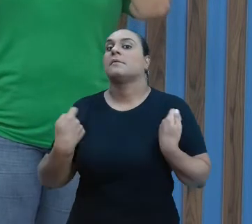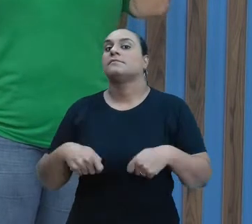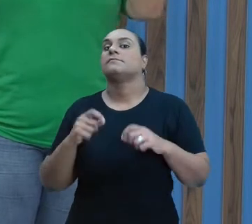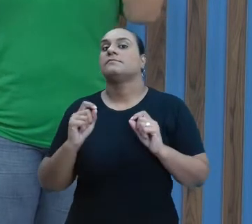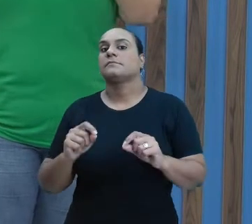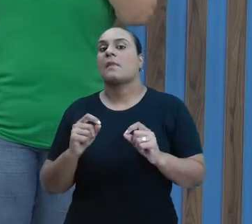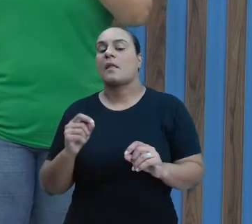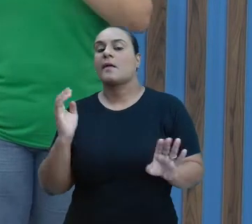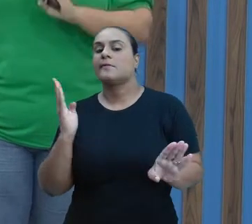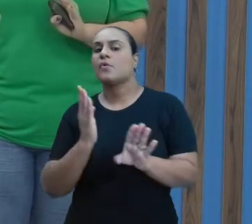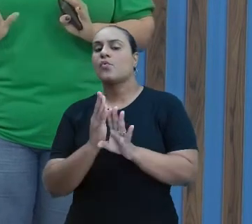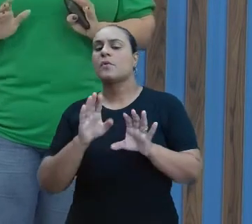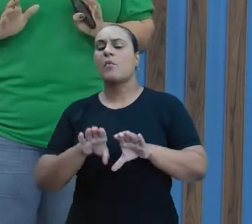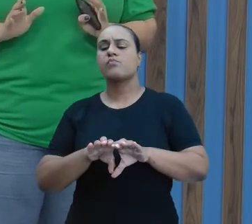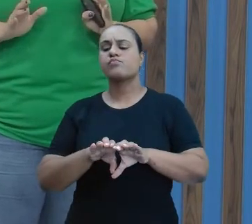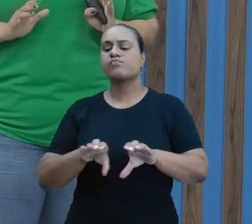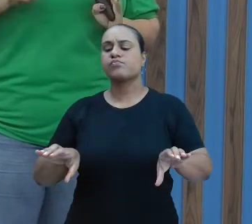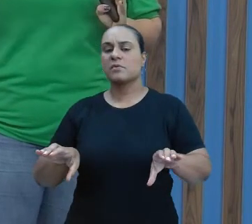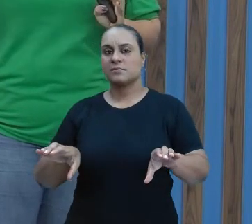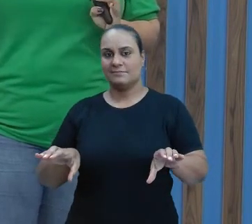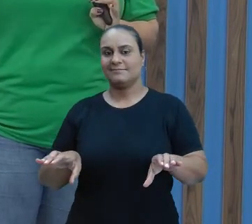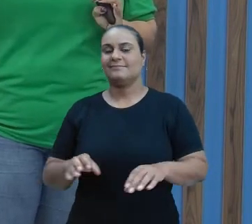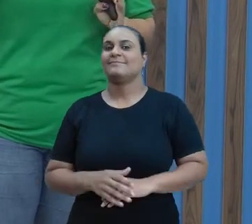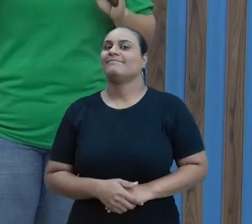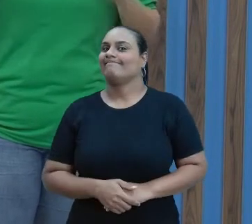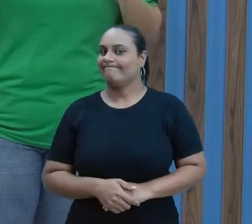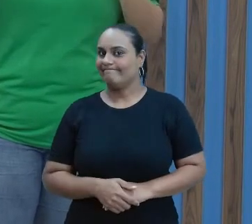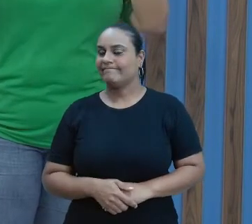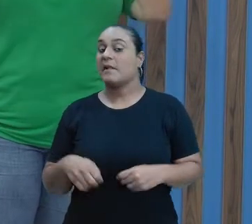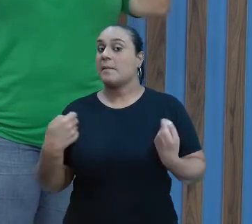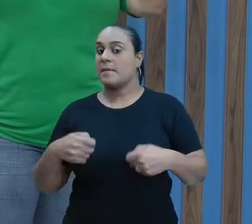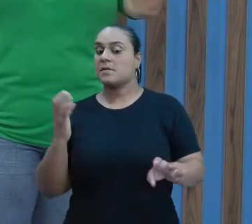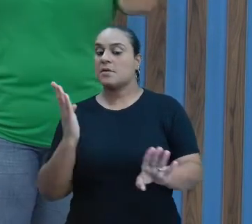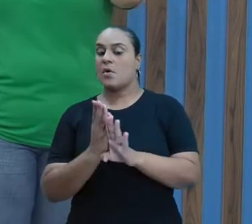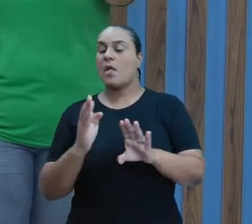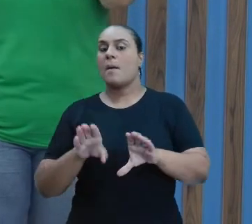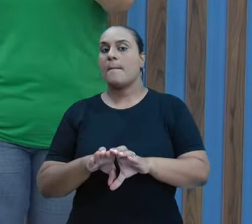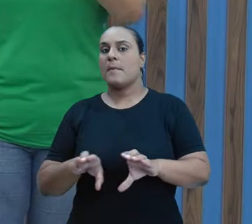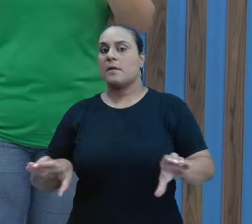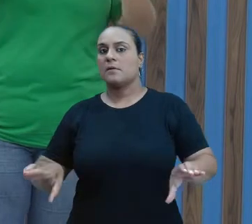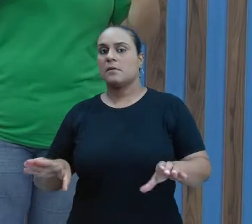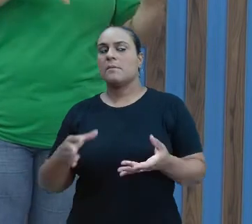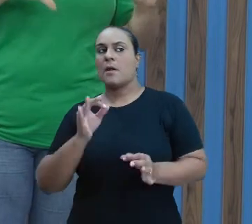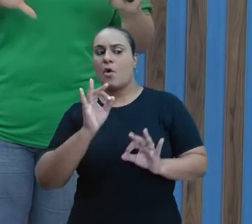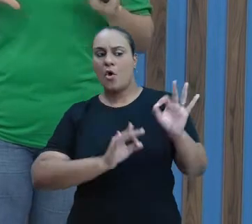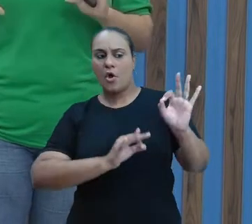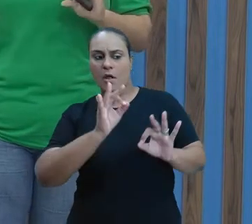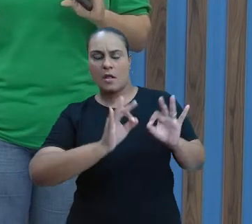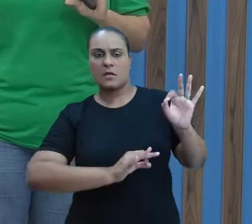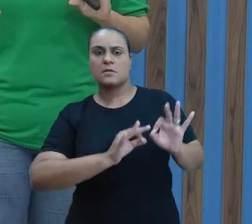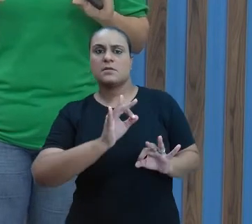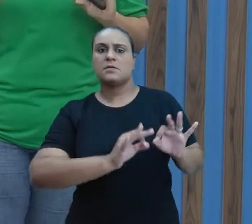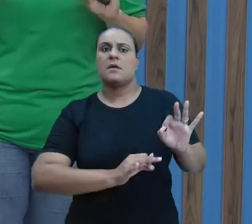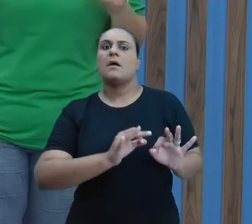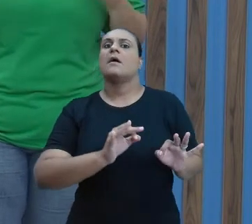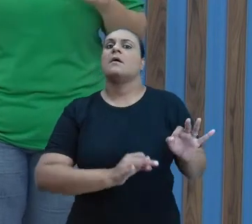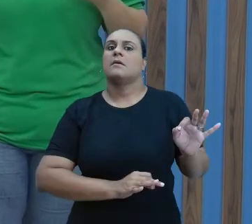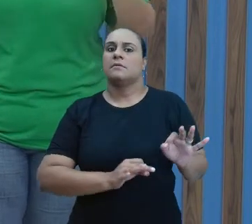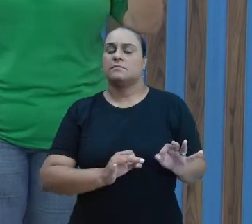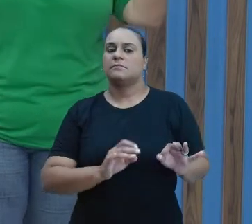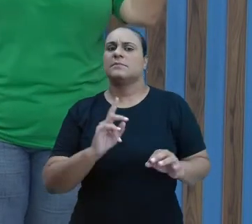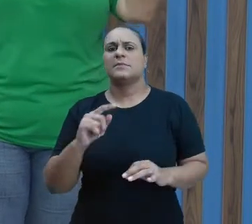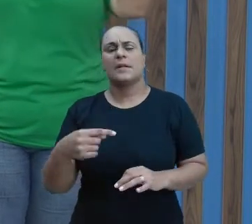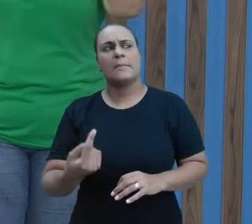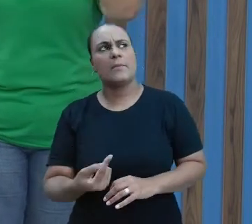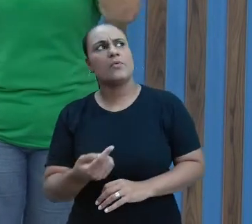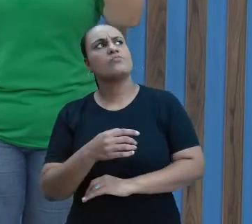quer encontrar um padrãozinho, não é? A gente quer encontrar um padrão para poder botar aquilo ali de uma forma que a gente entenda